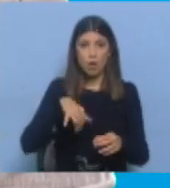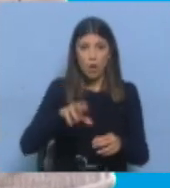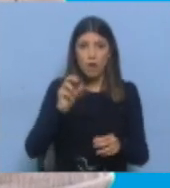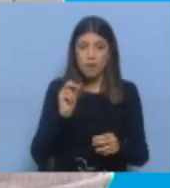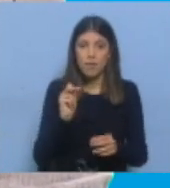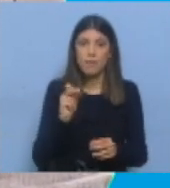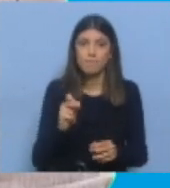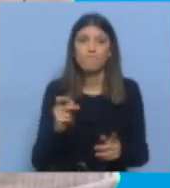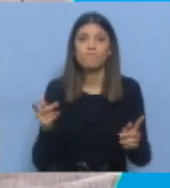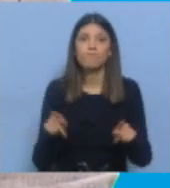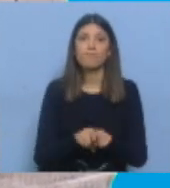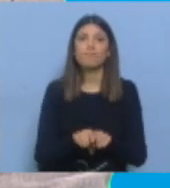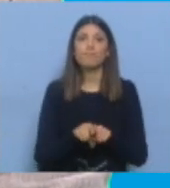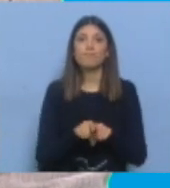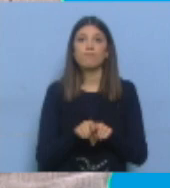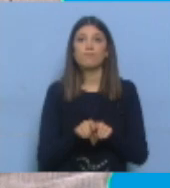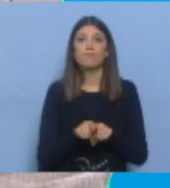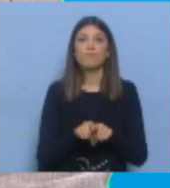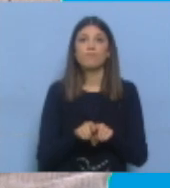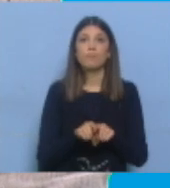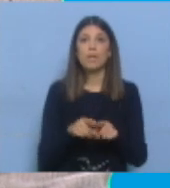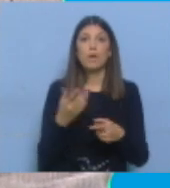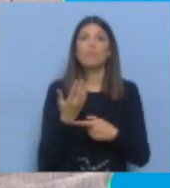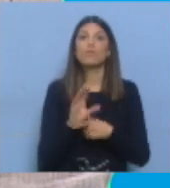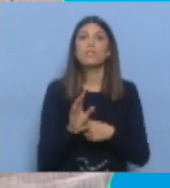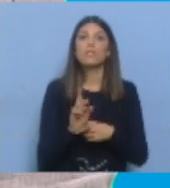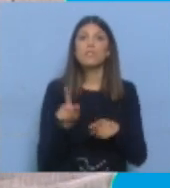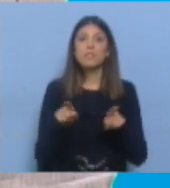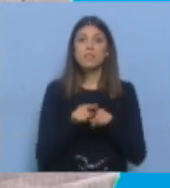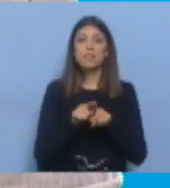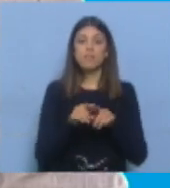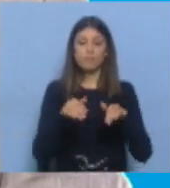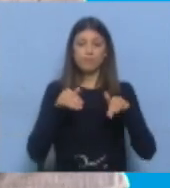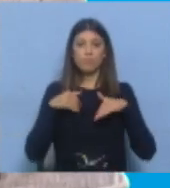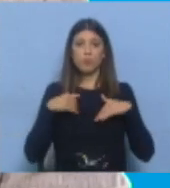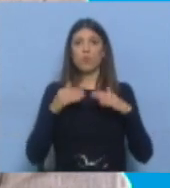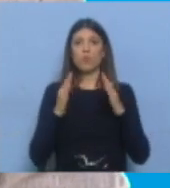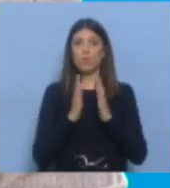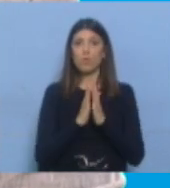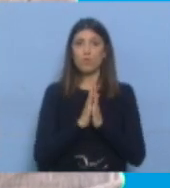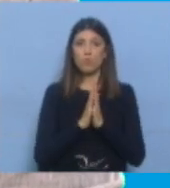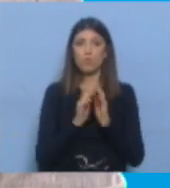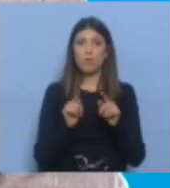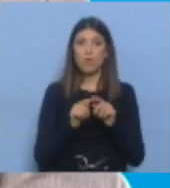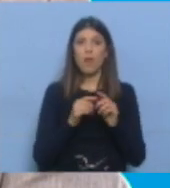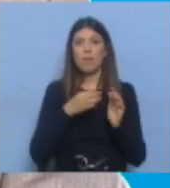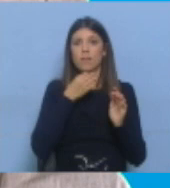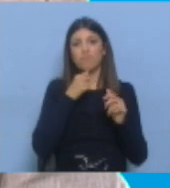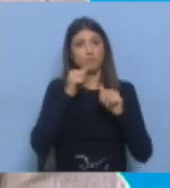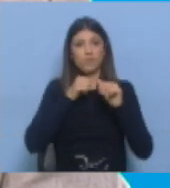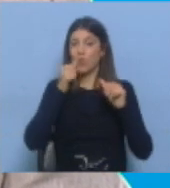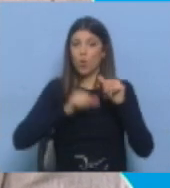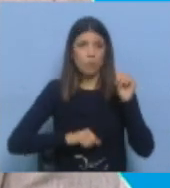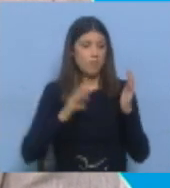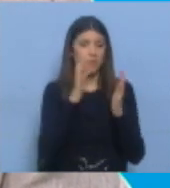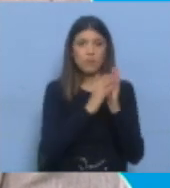final. E a exortação apostólica acaba por ir por outro caminho, não comentando o documento final e colocando a